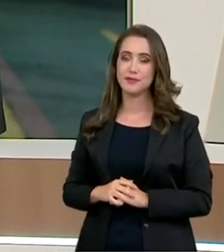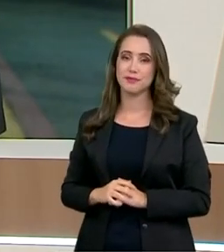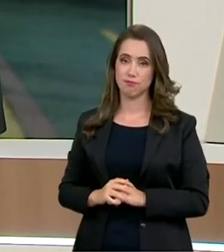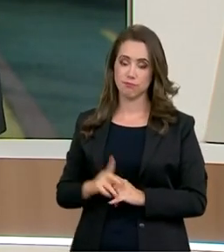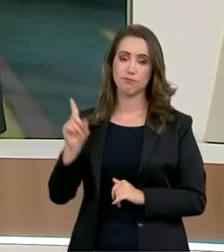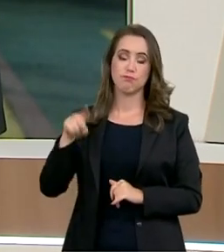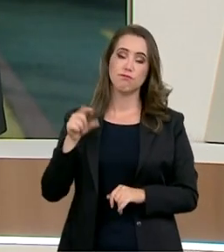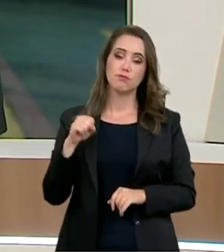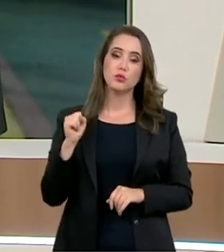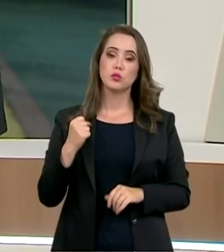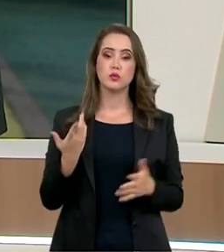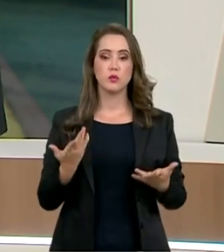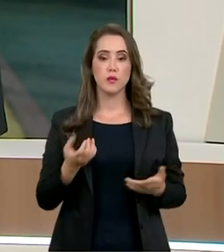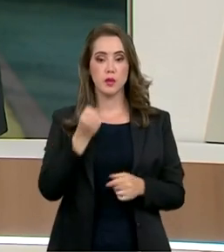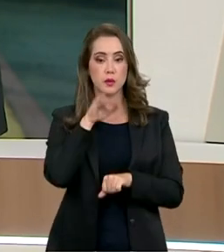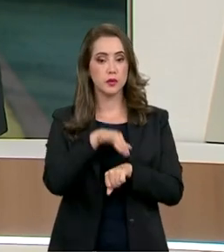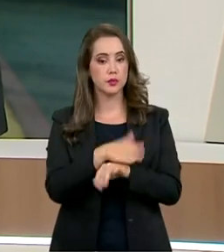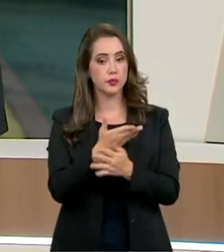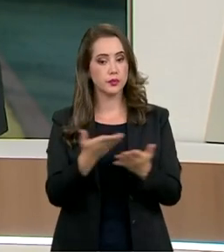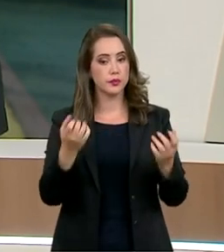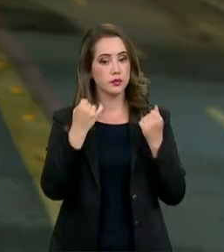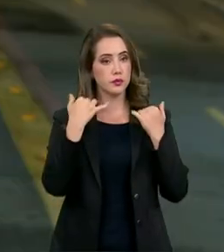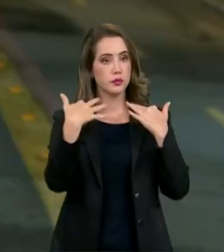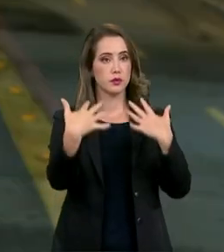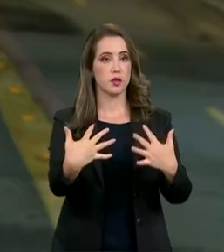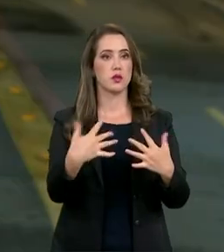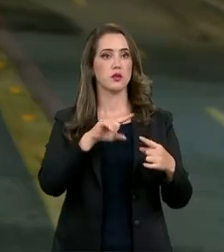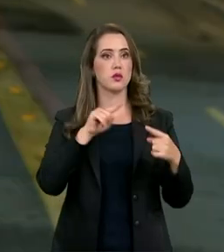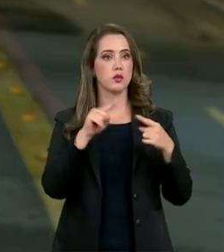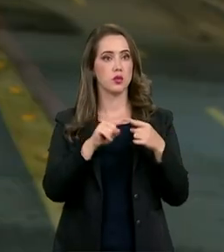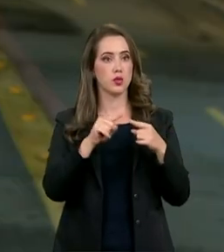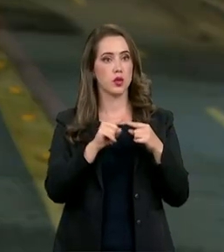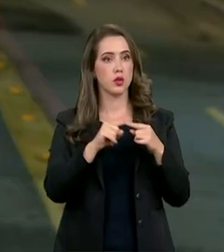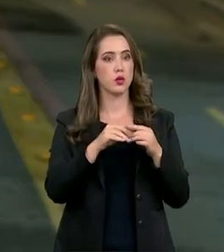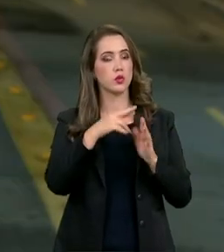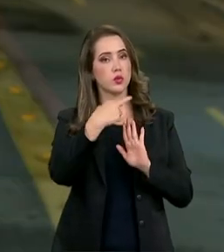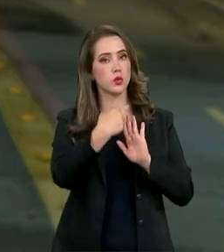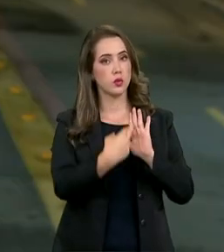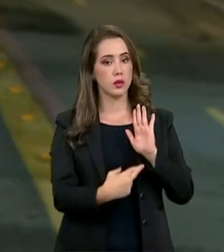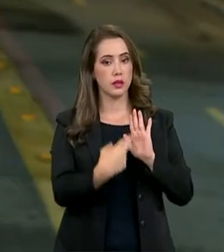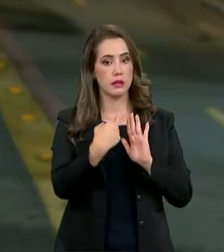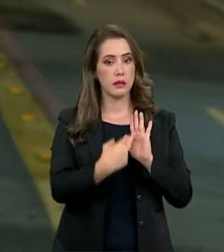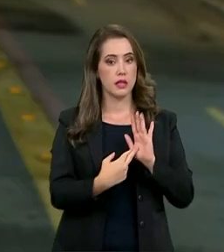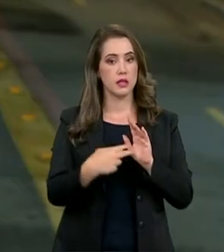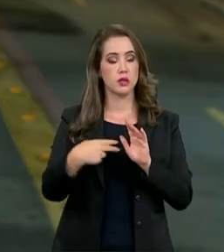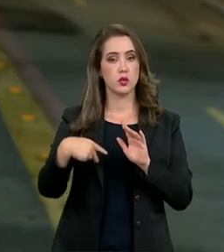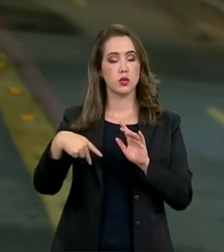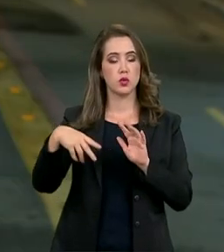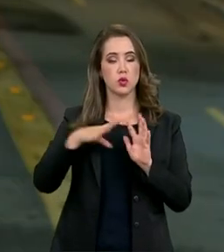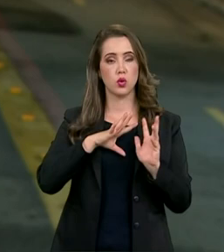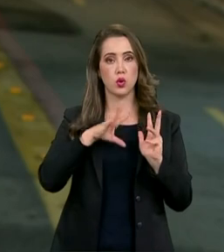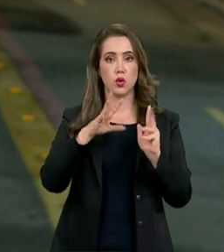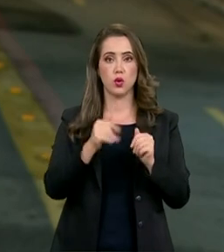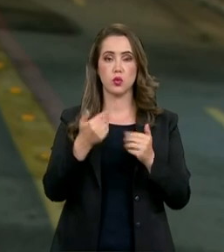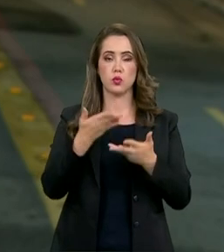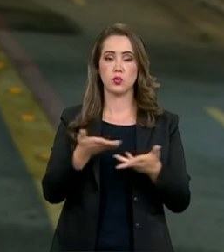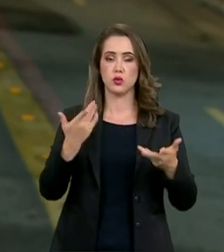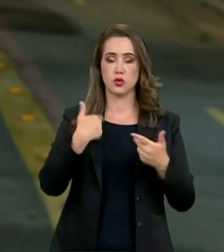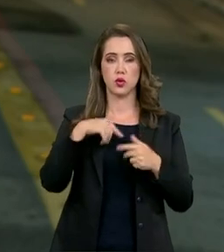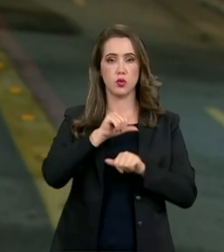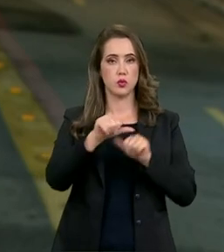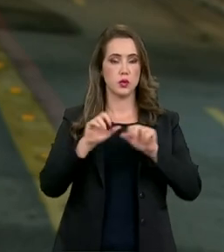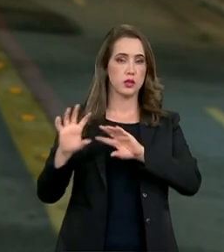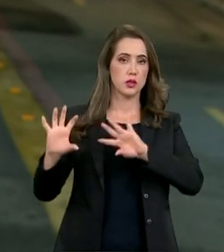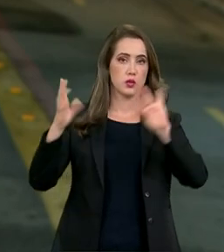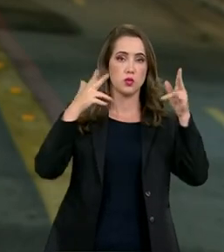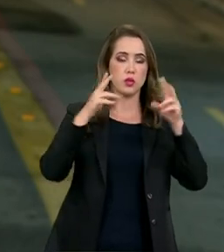Isso mesmo, Pedro, Lara, boa noite a vocês, boa noite a todos. Segundo o painel intergovernamental sobre mudanças climáticas da ONU, são necessárias